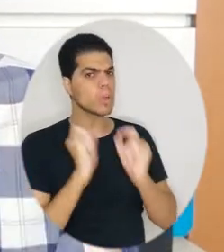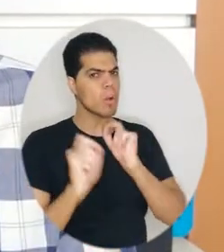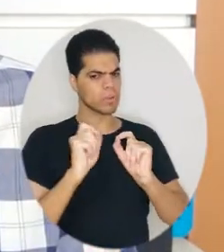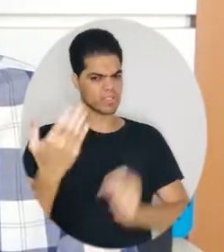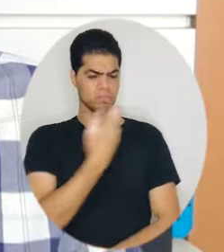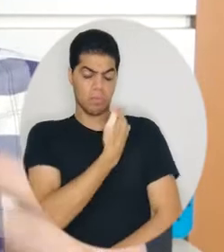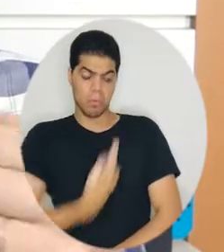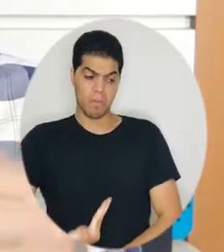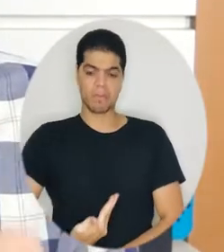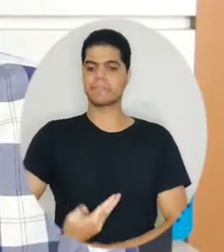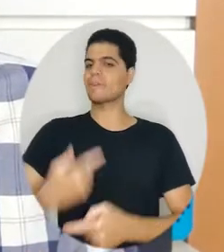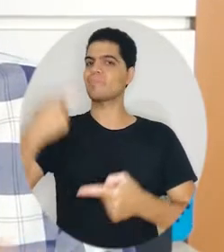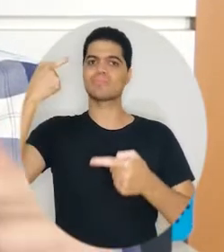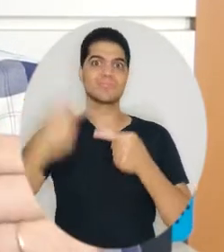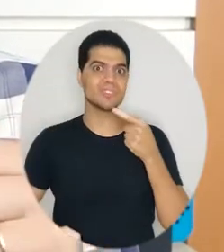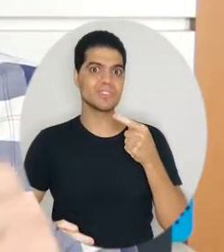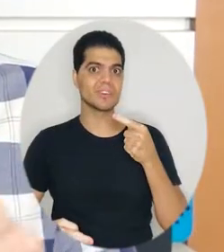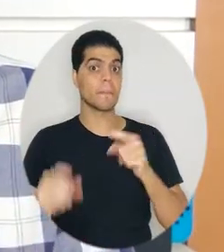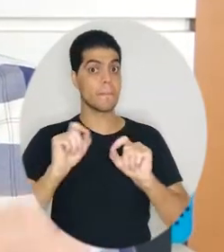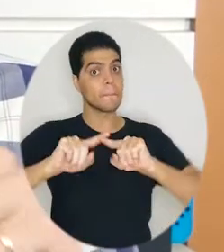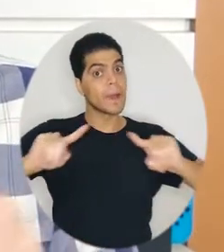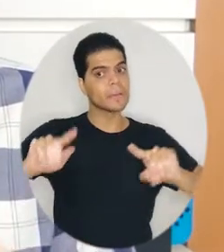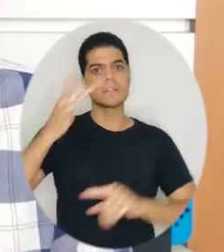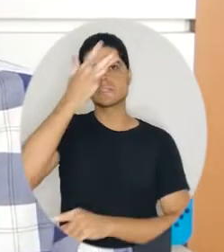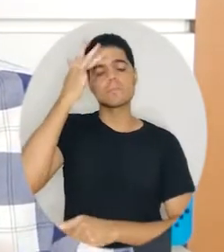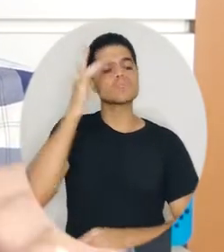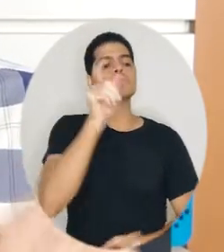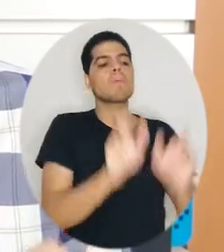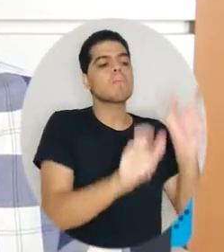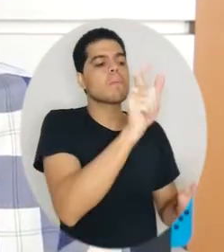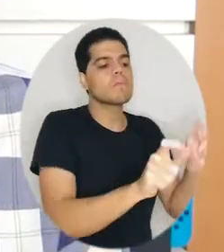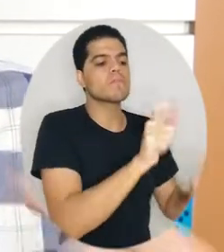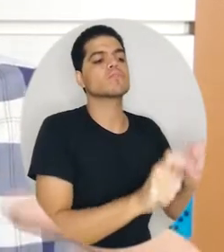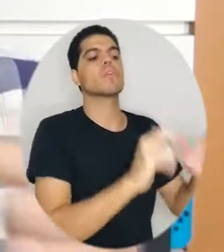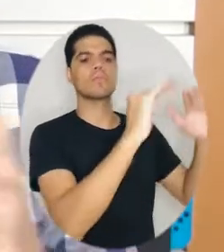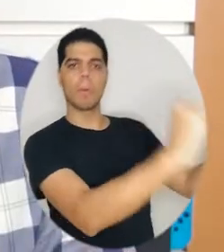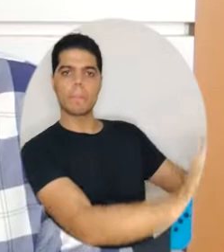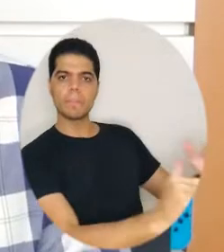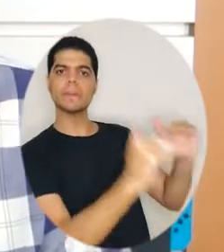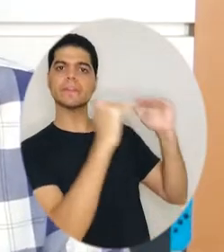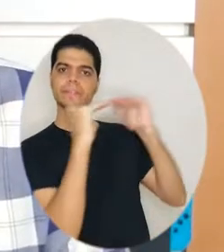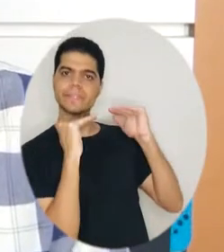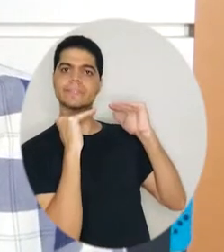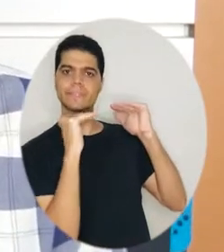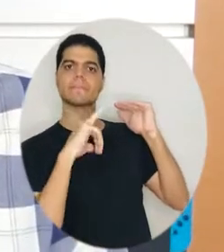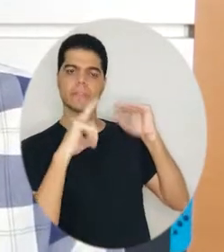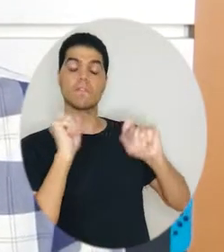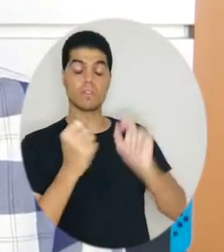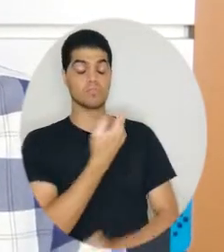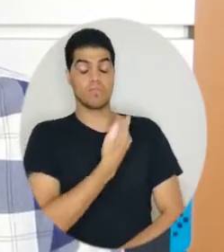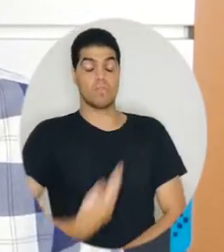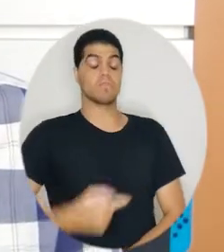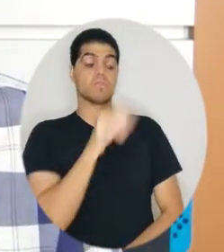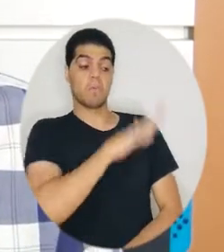questionaram o governo A ideia era que as pessoas obedecem ao governo e internalizar assim essa